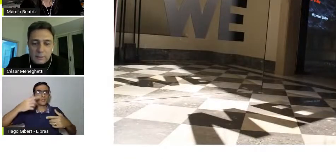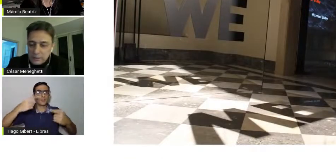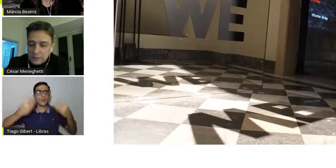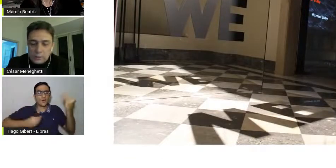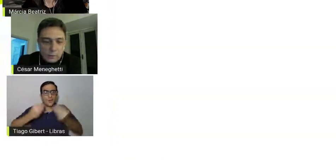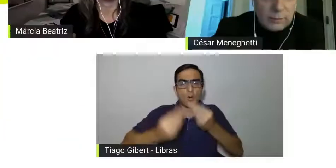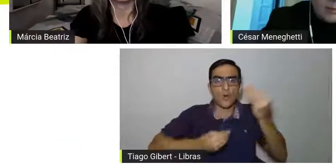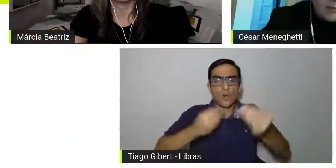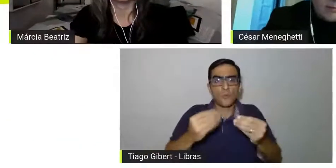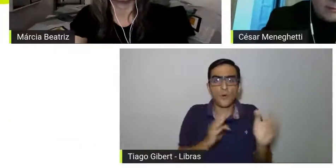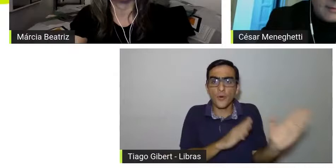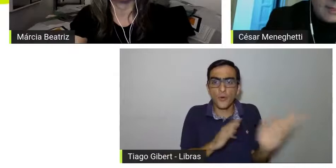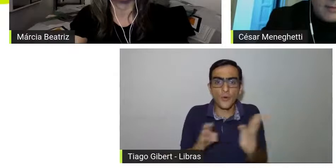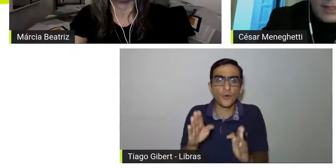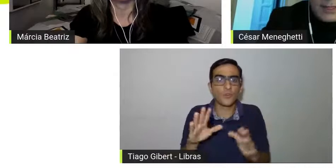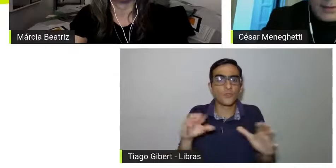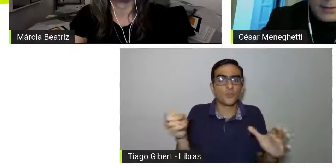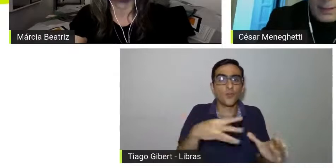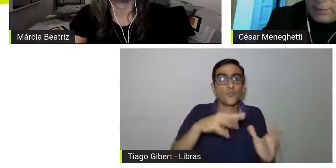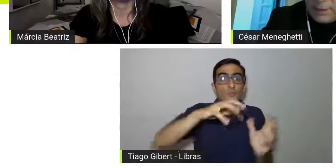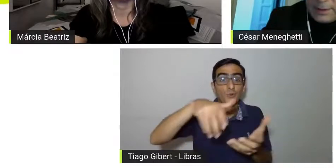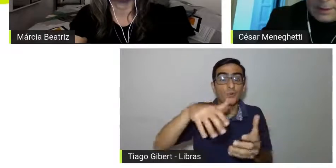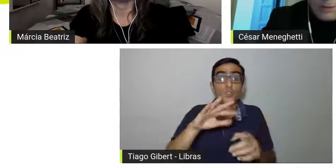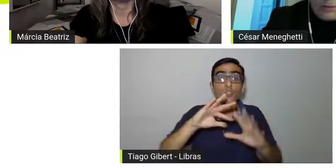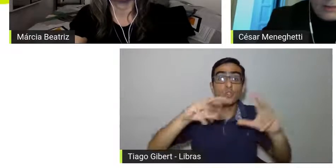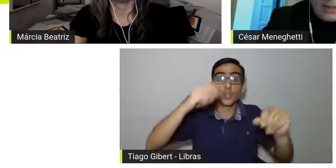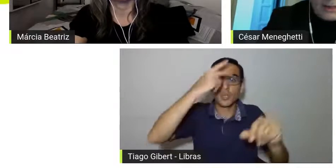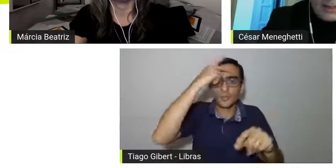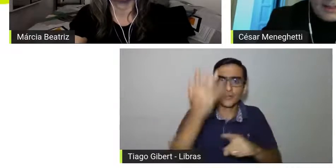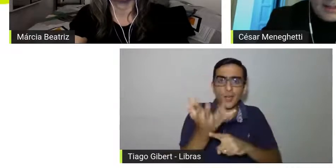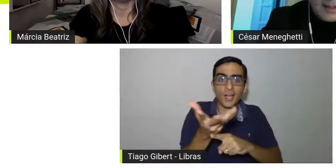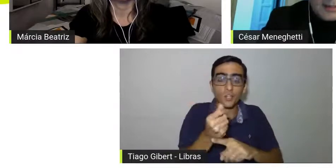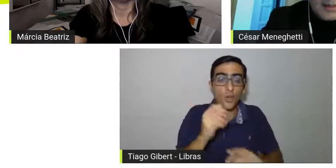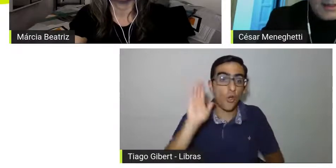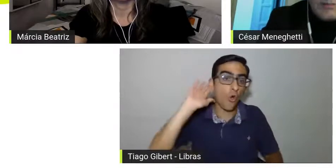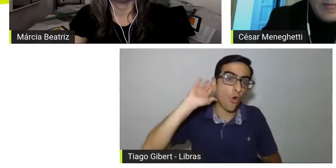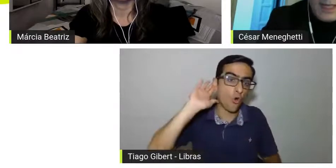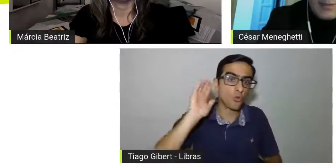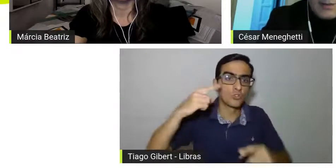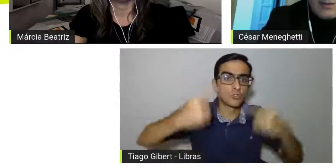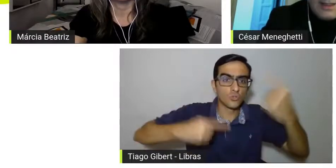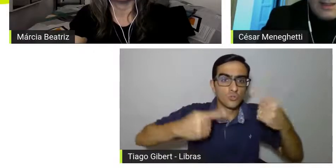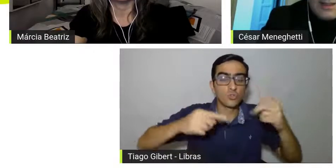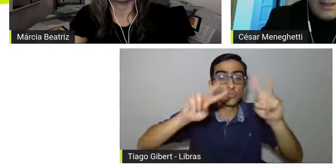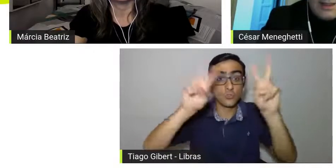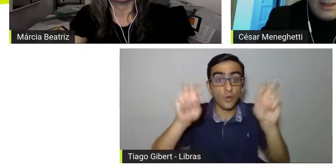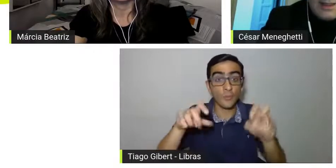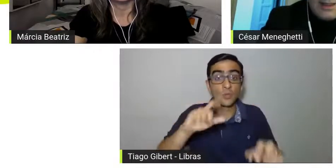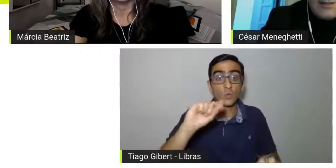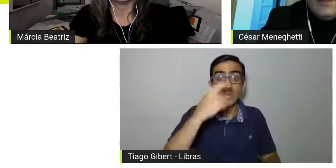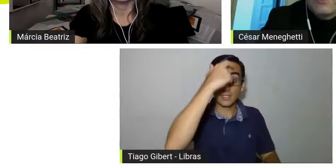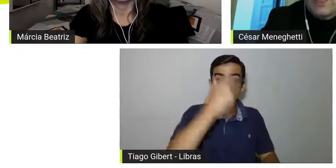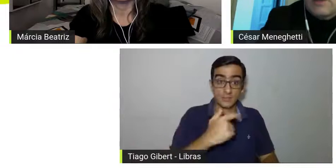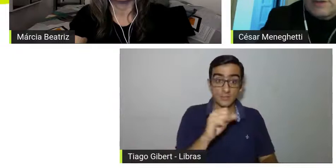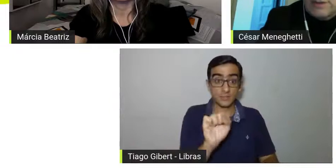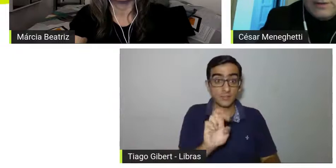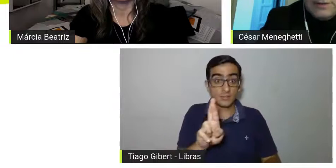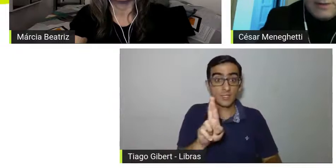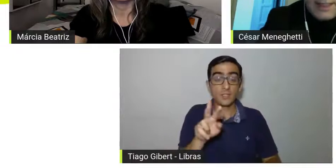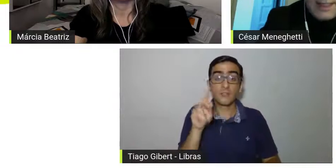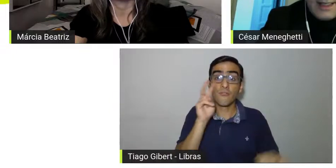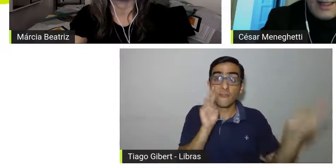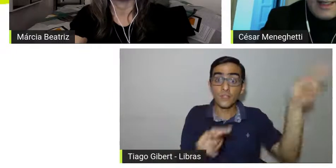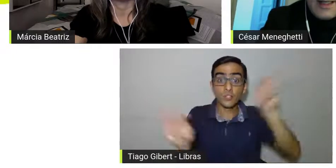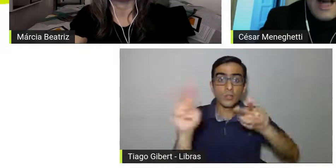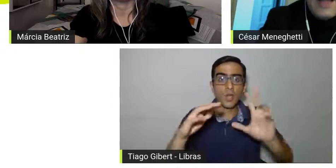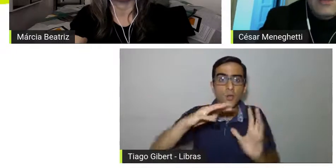Então, todo mundo que for artista, que me escuta ou quer ser, precisa, no mínimo, visionar um outro mundo,